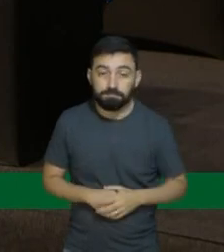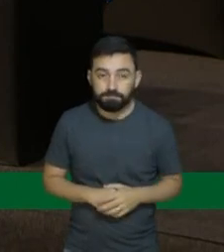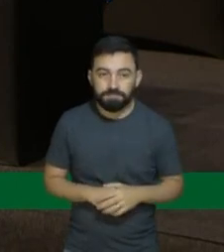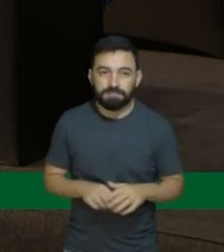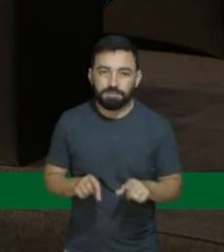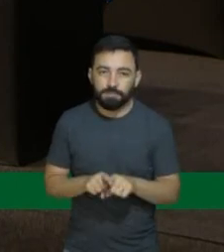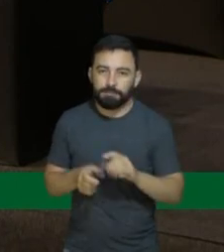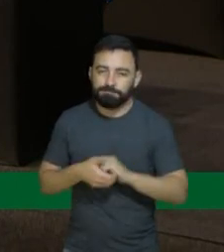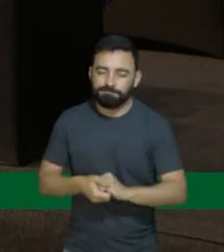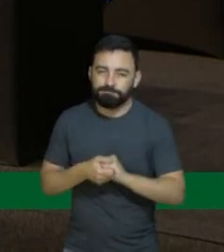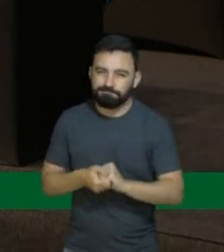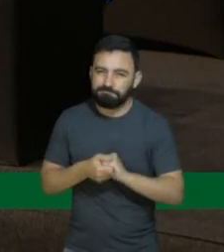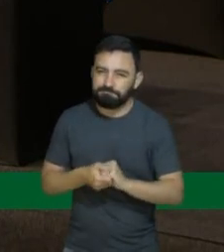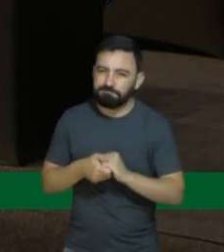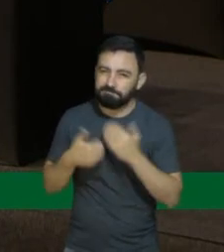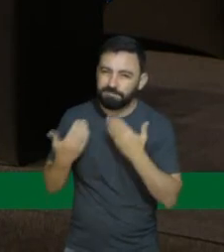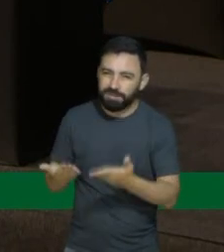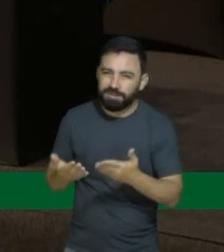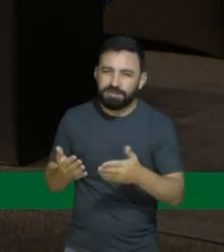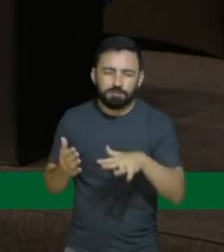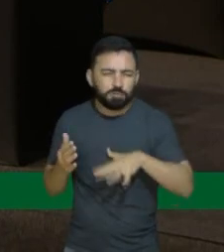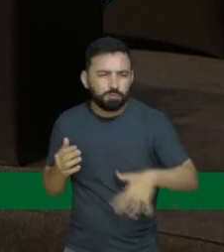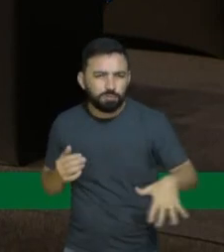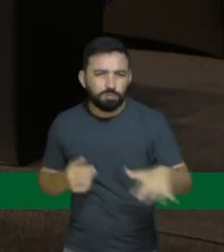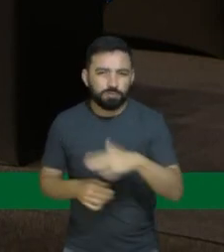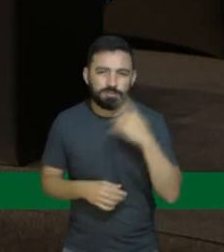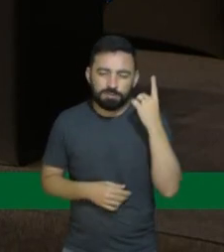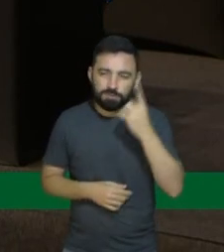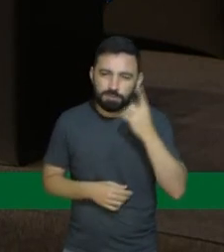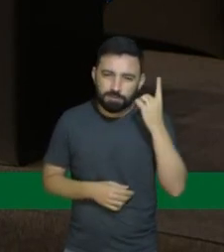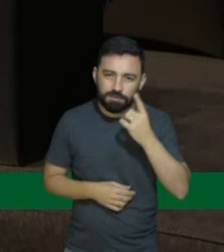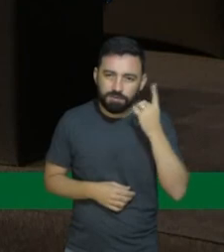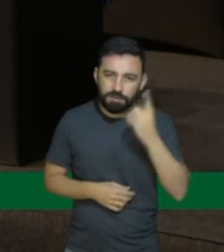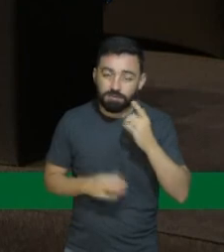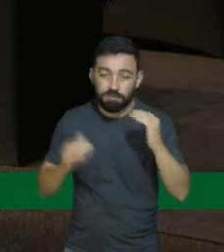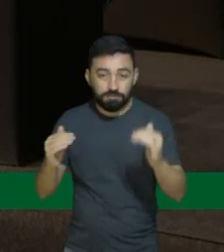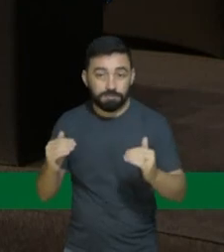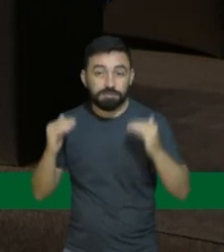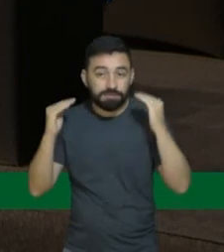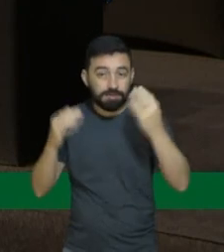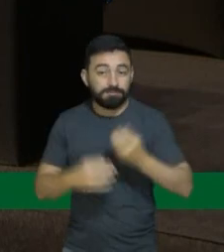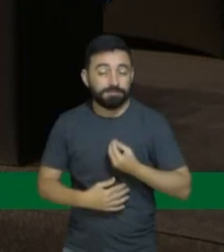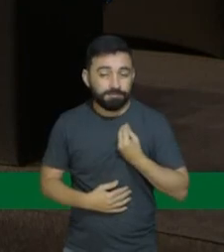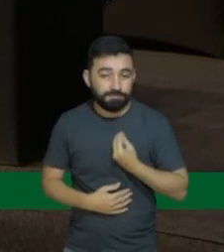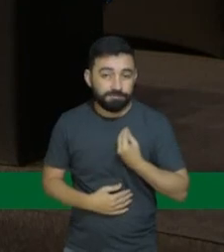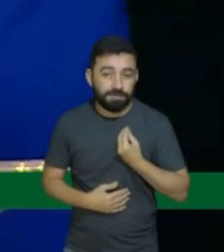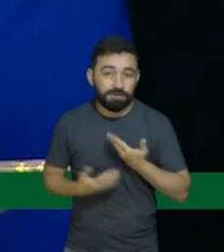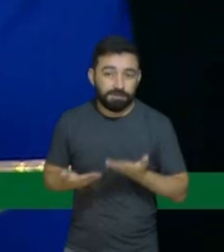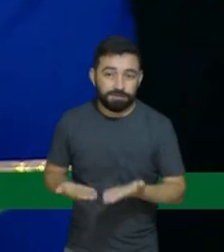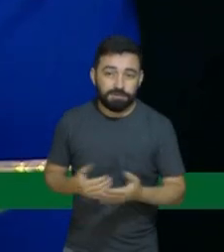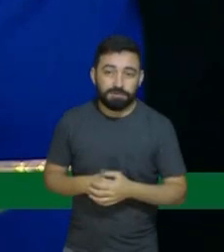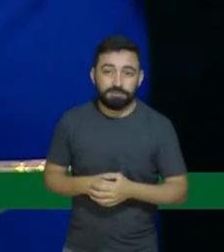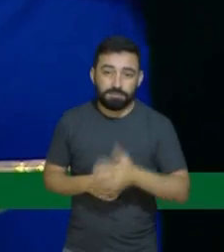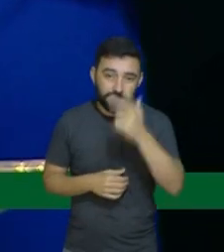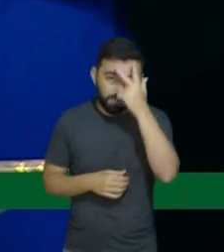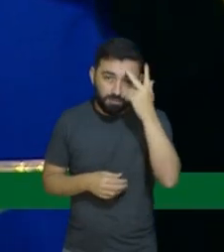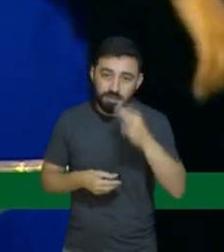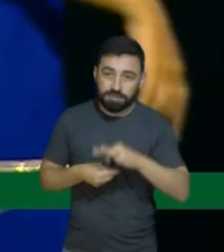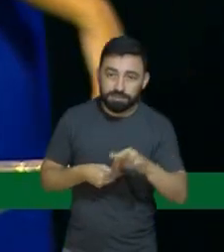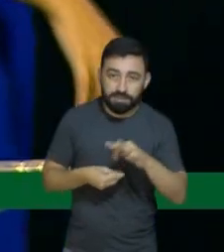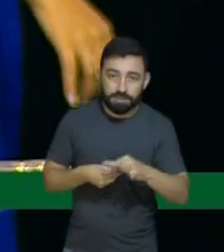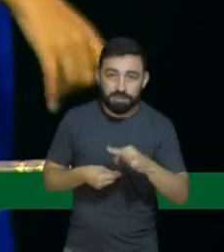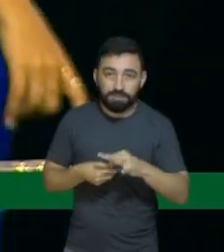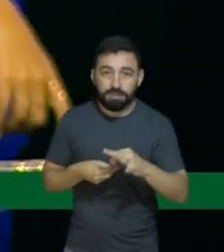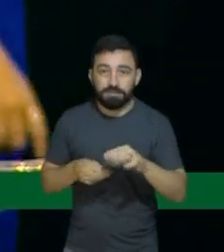cumprimentá-lo cumprimento os demais deputados autoridades presentes pessoa entidades